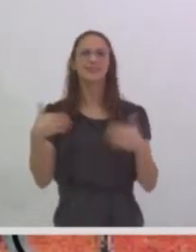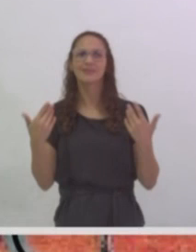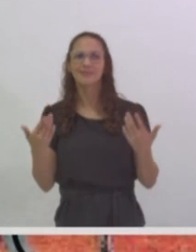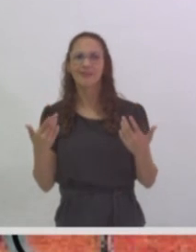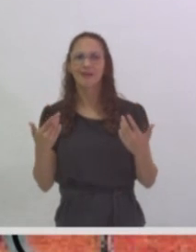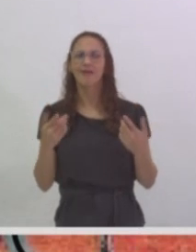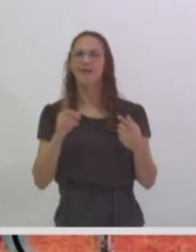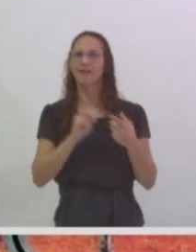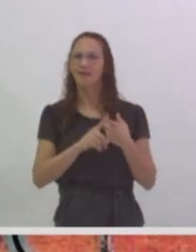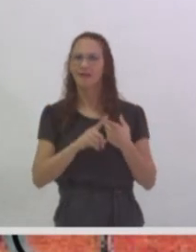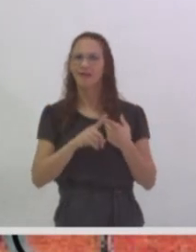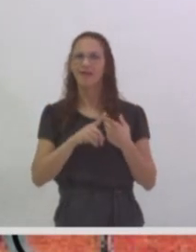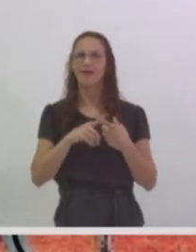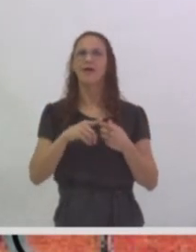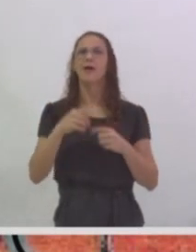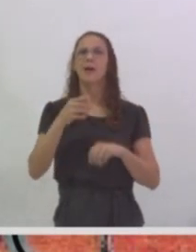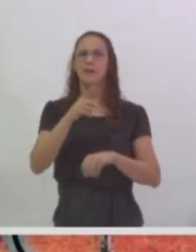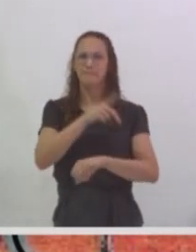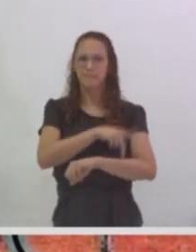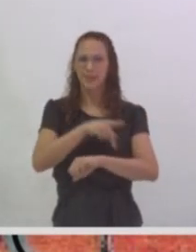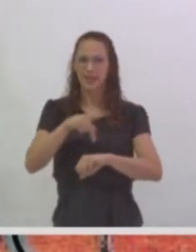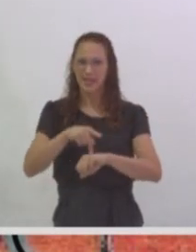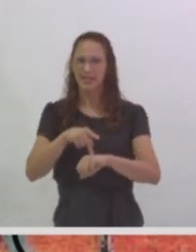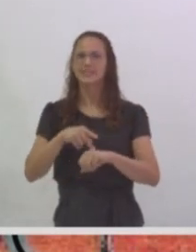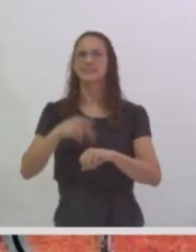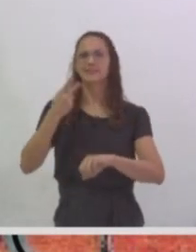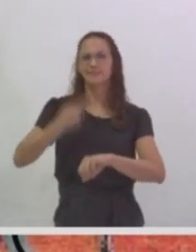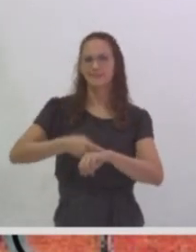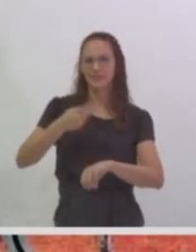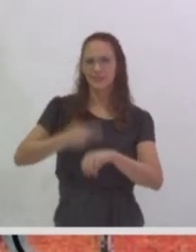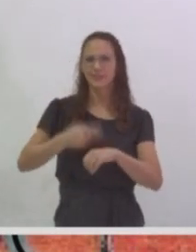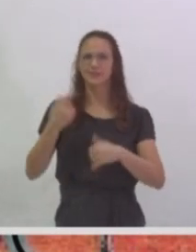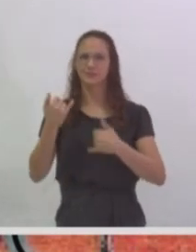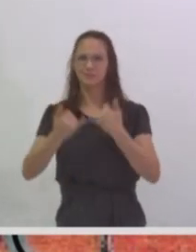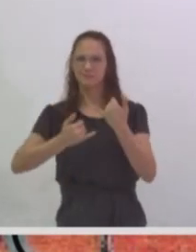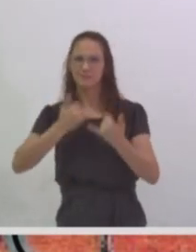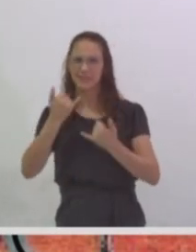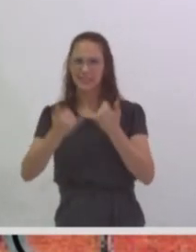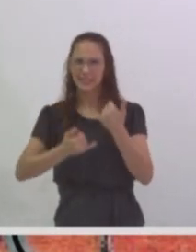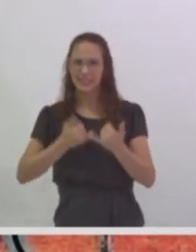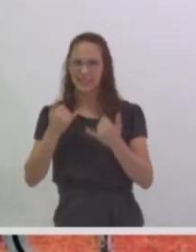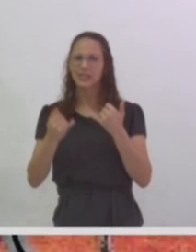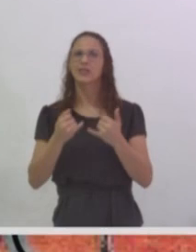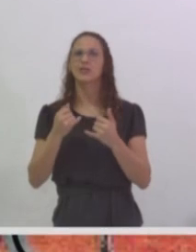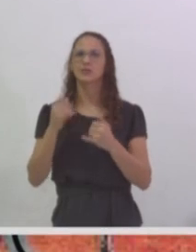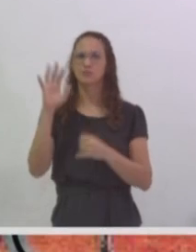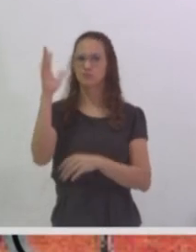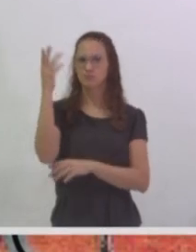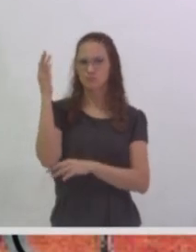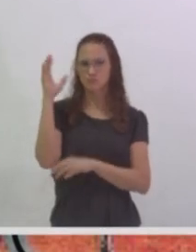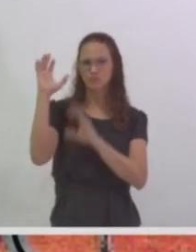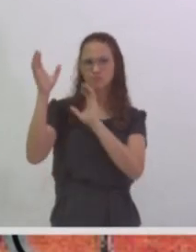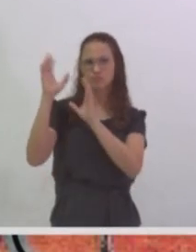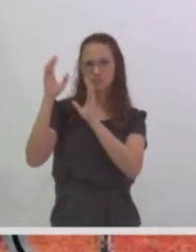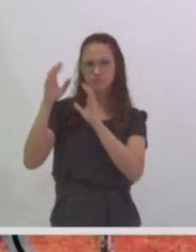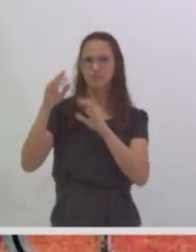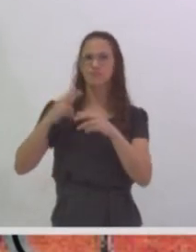Praça, vidraça, brinquedo, coqueiro, faca.